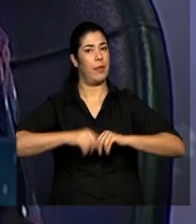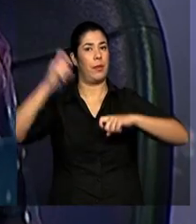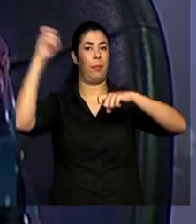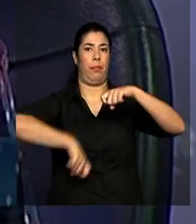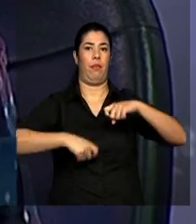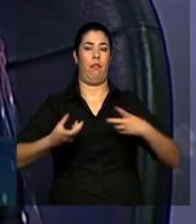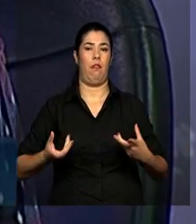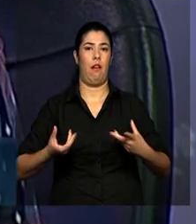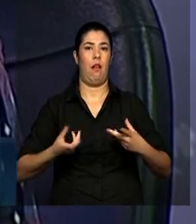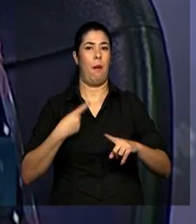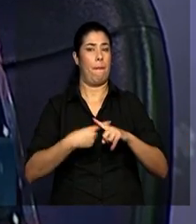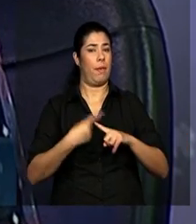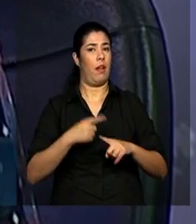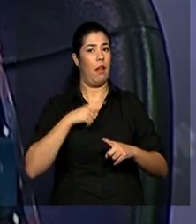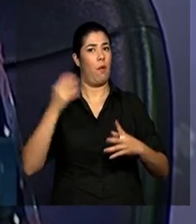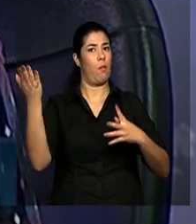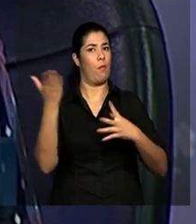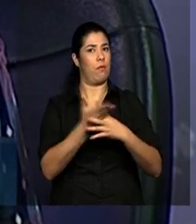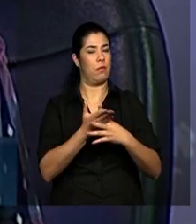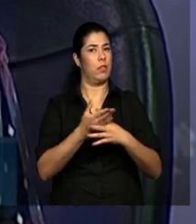porque é um crime hediondo.